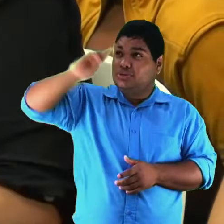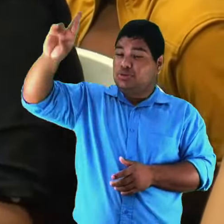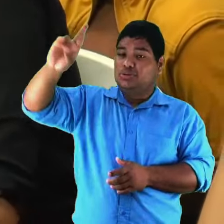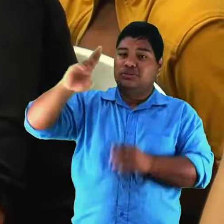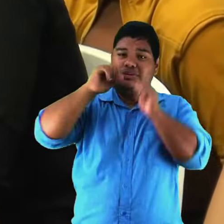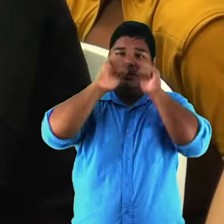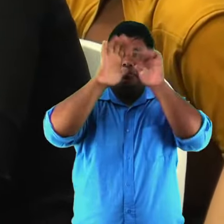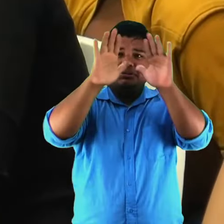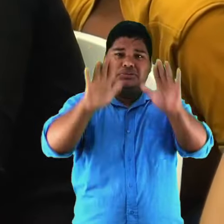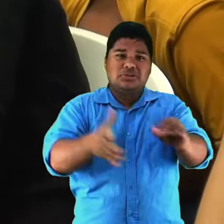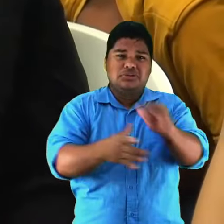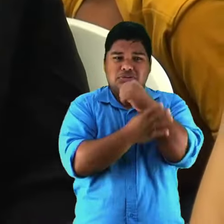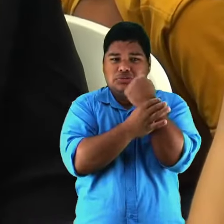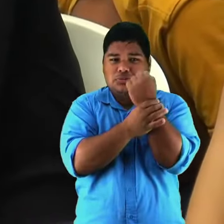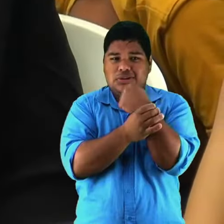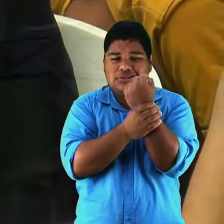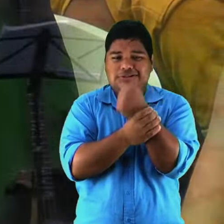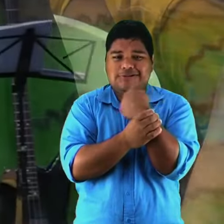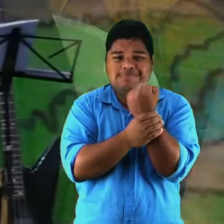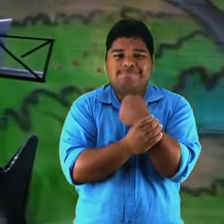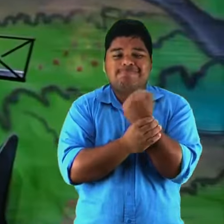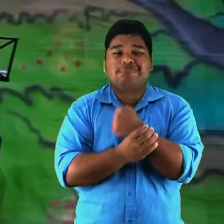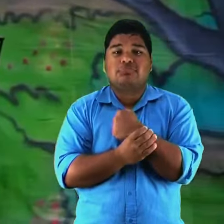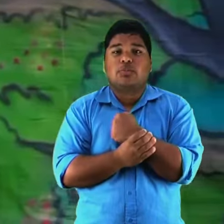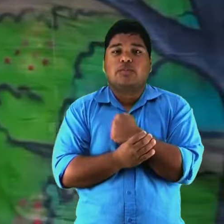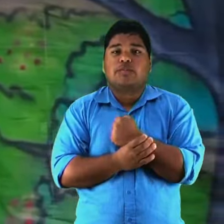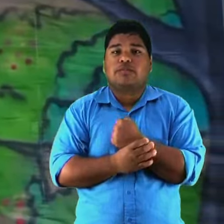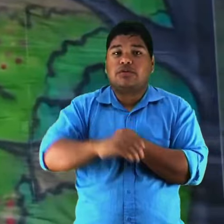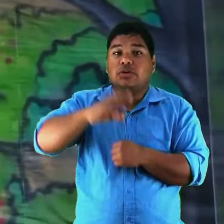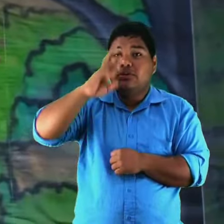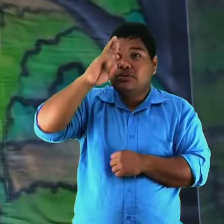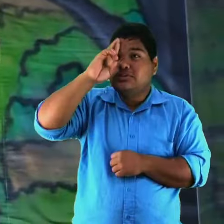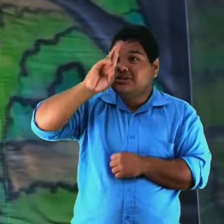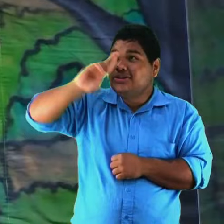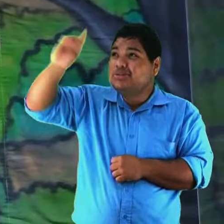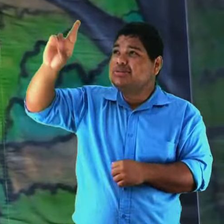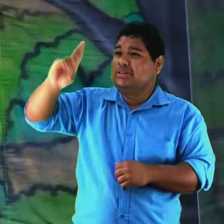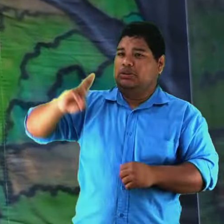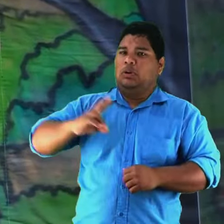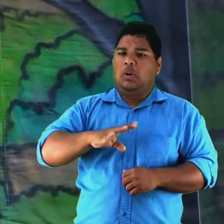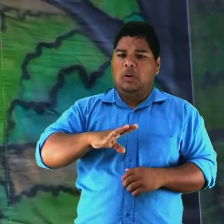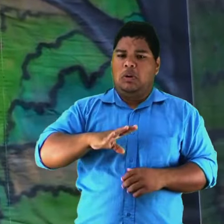nos guarde. Que o Senhor nos dê coragem,